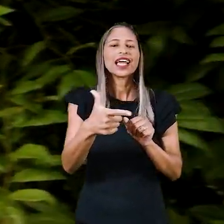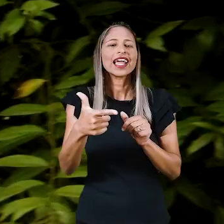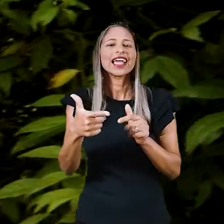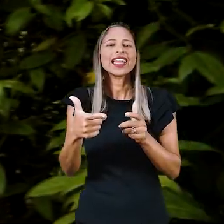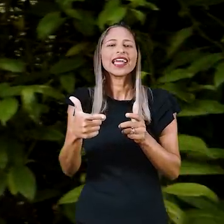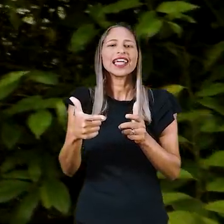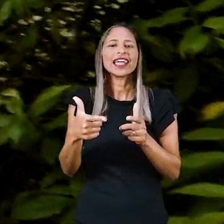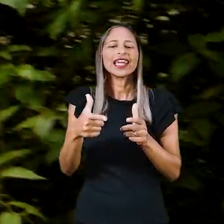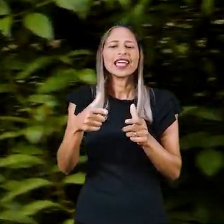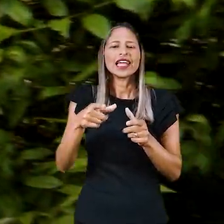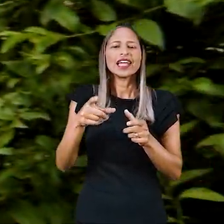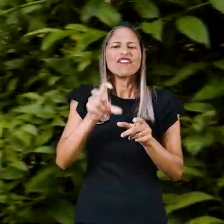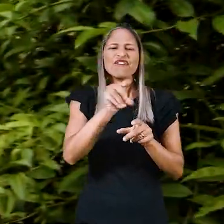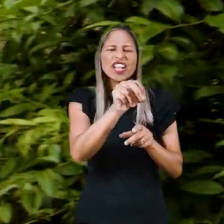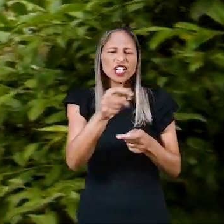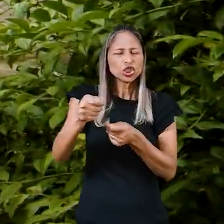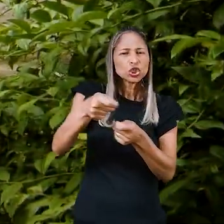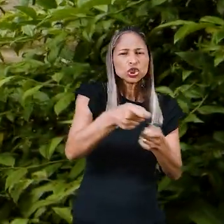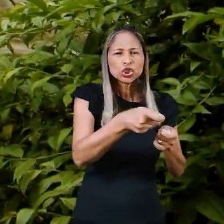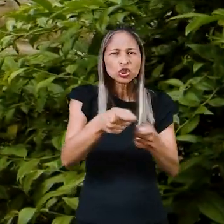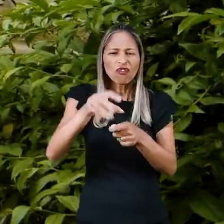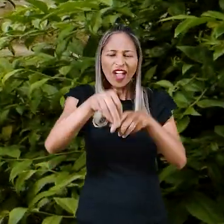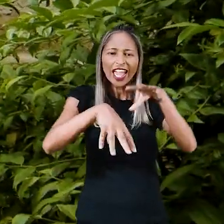ficar agrotóxico,